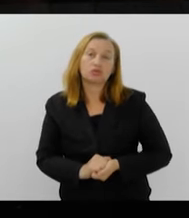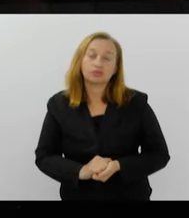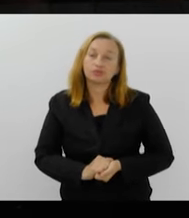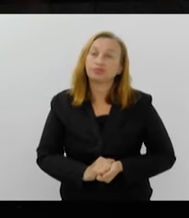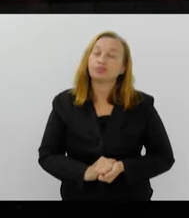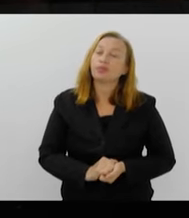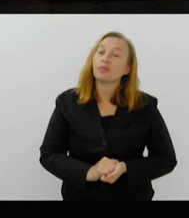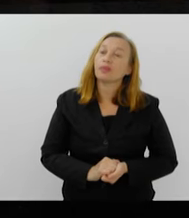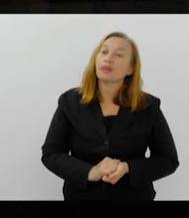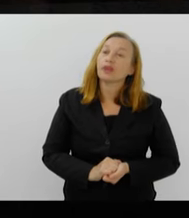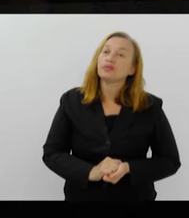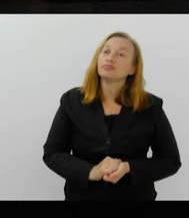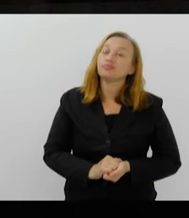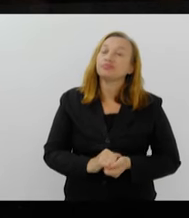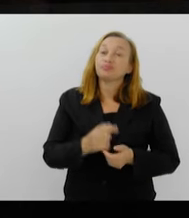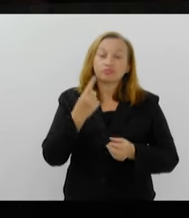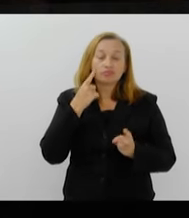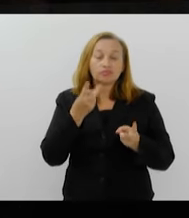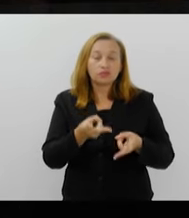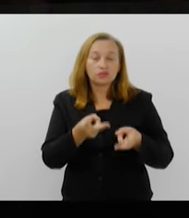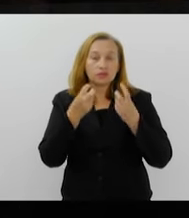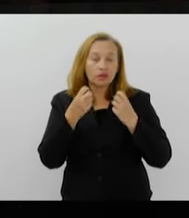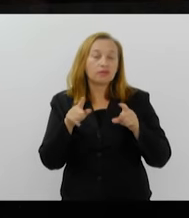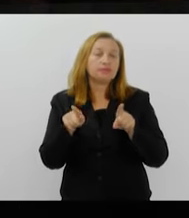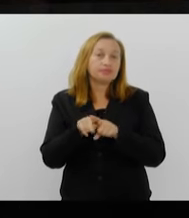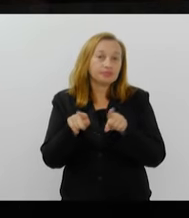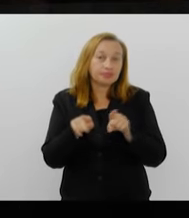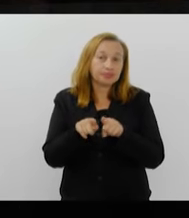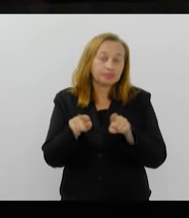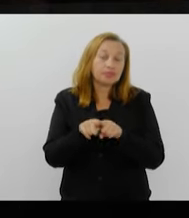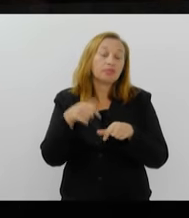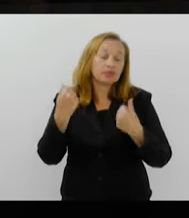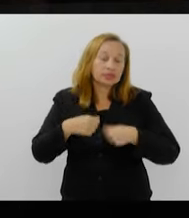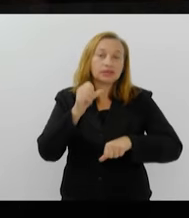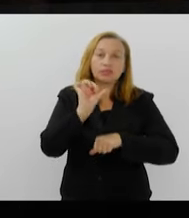Então, essa ótica também tem que mudar.